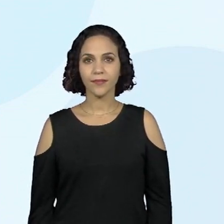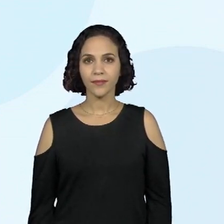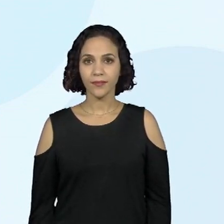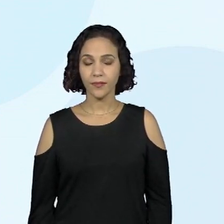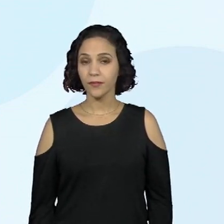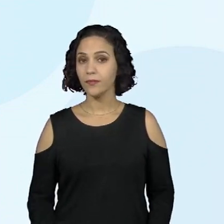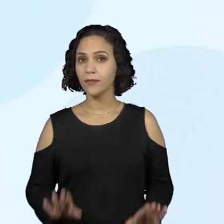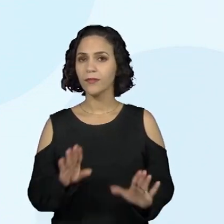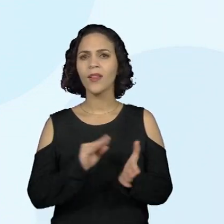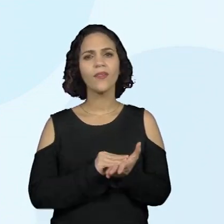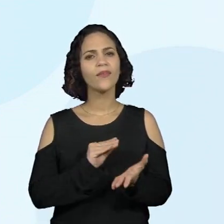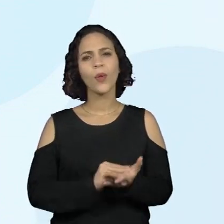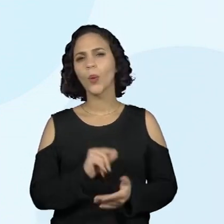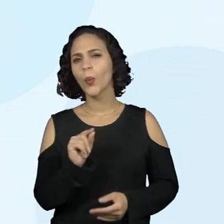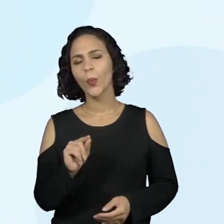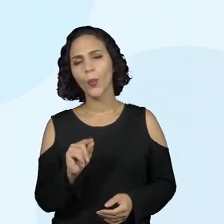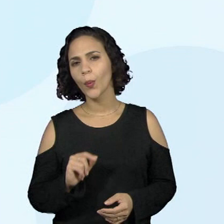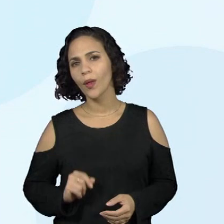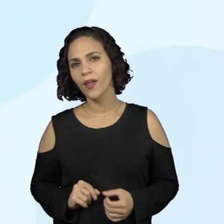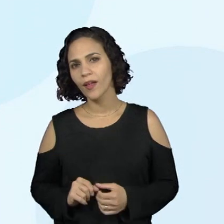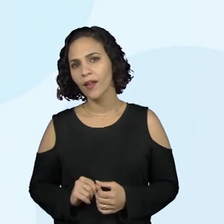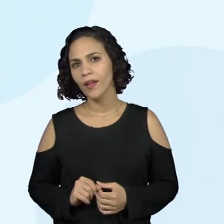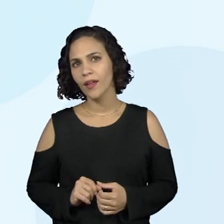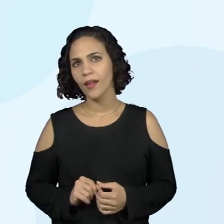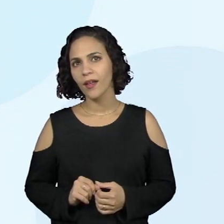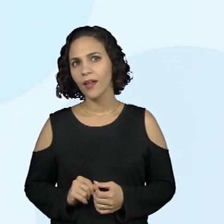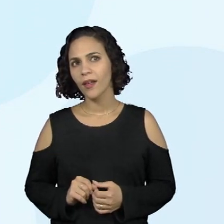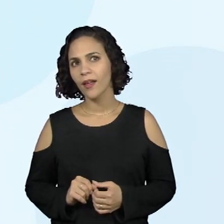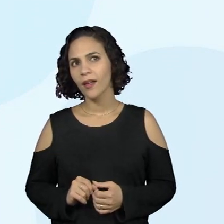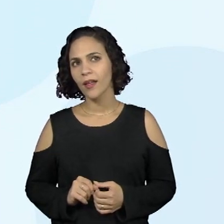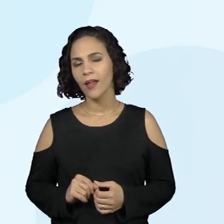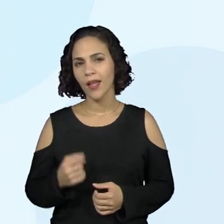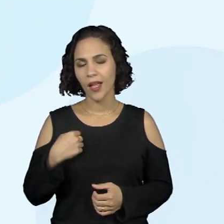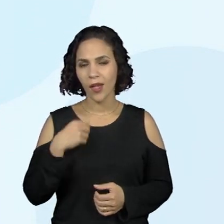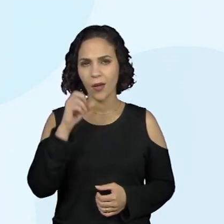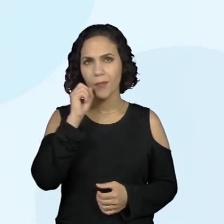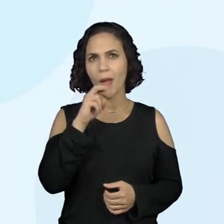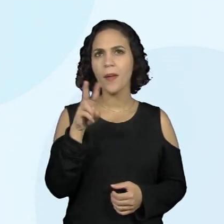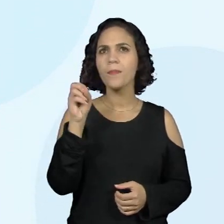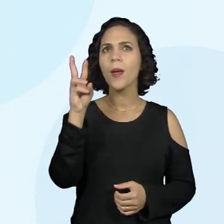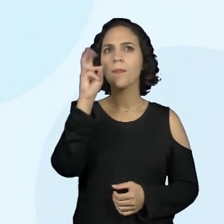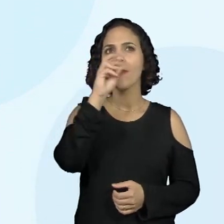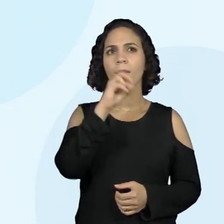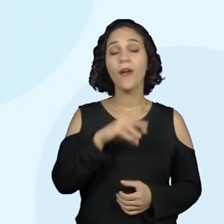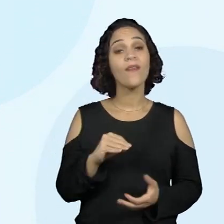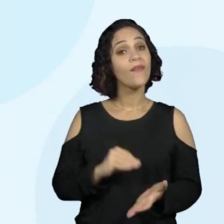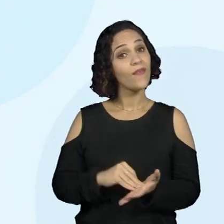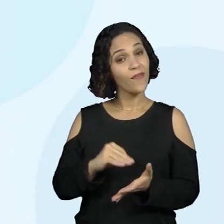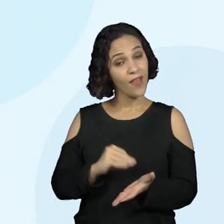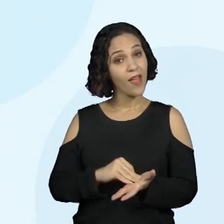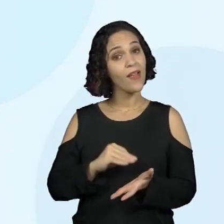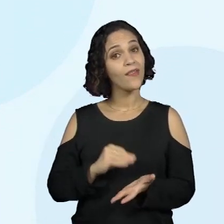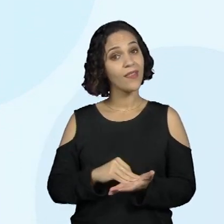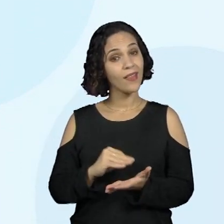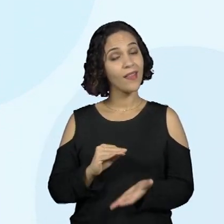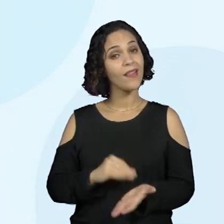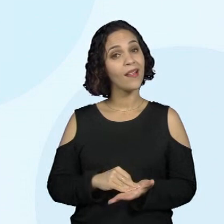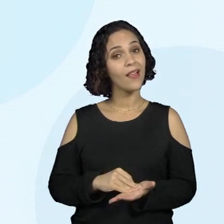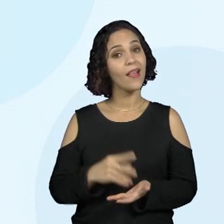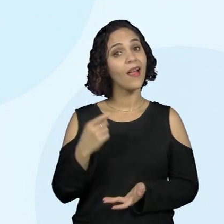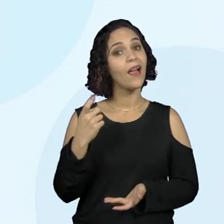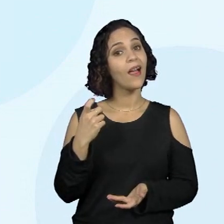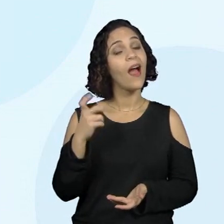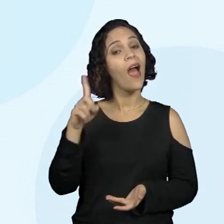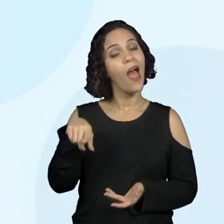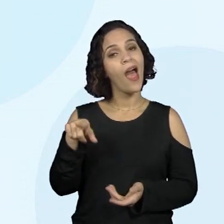O que ficou faltando dos polígonos que observamos na tela? Ficou faltando justamente o polígono